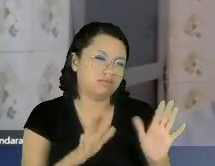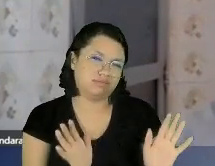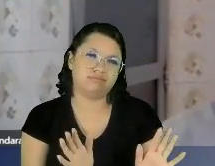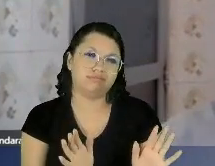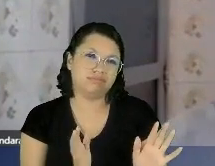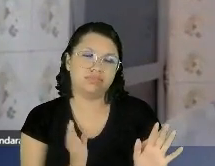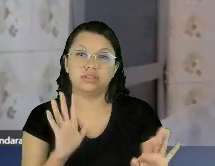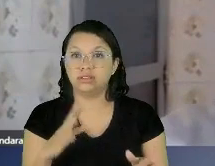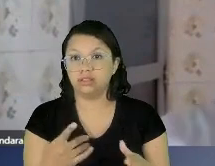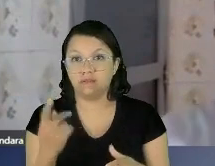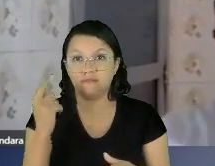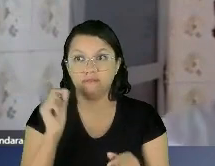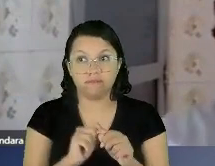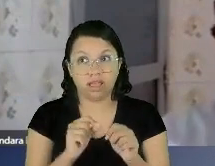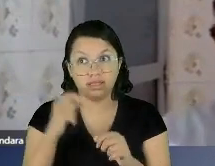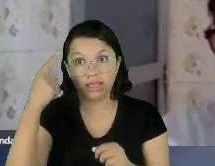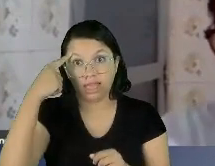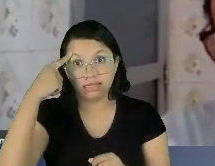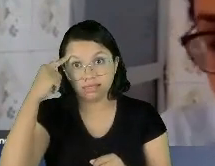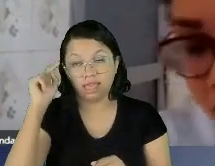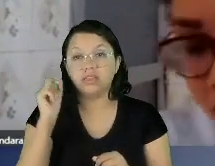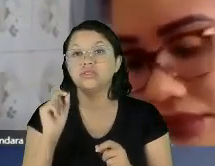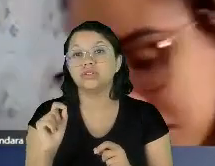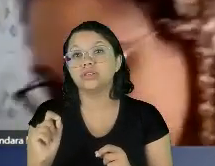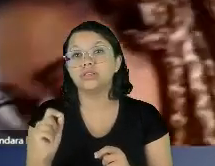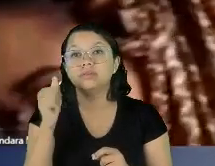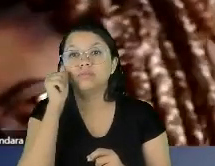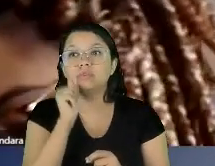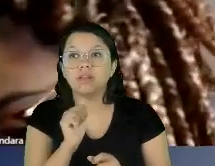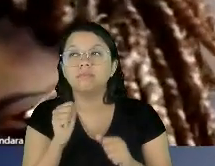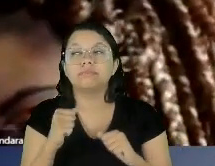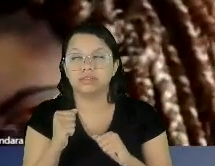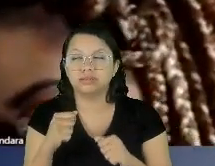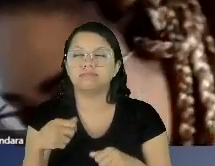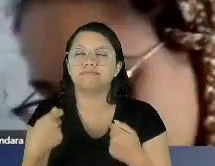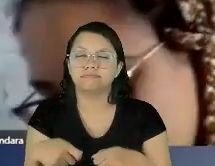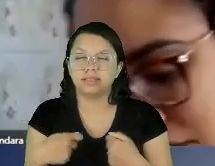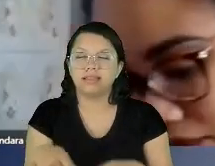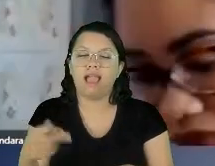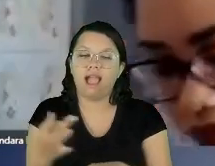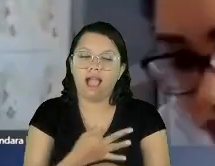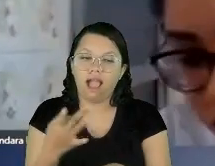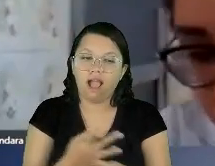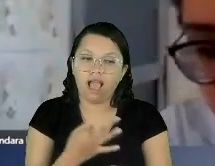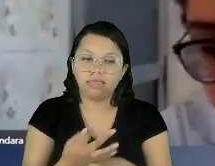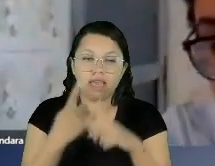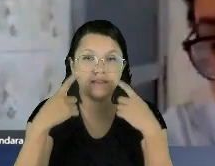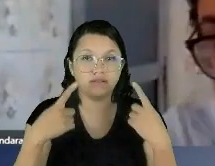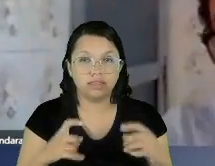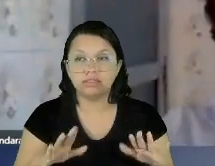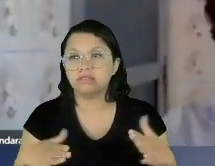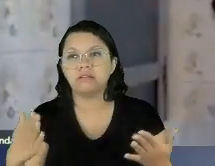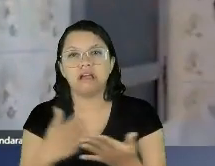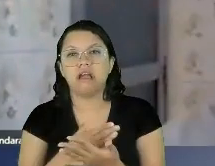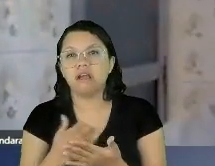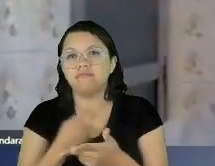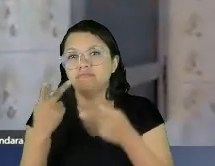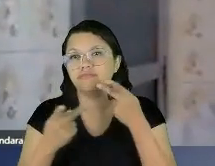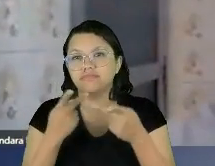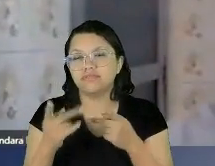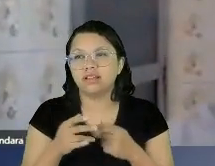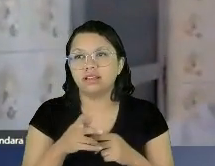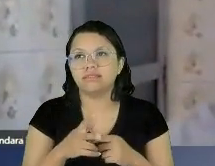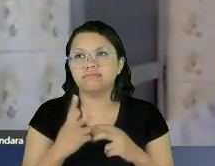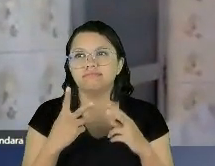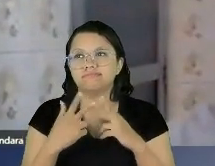porque meninos são assim mesmo, ou seja, reforça a ideia de que as mulheres precisam aceitar a violência. Então, algumas